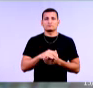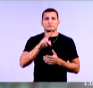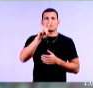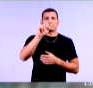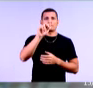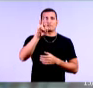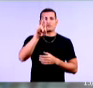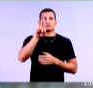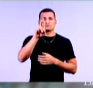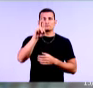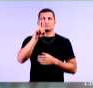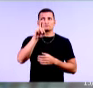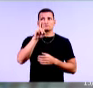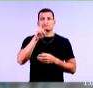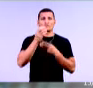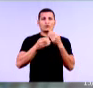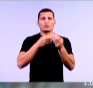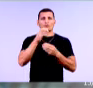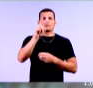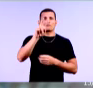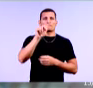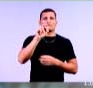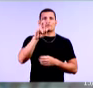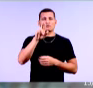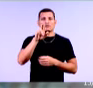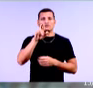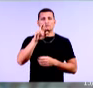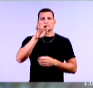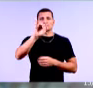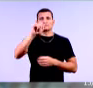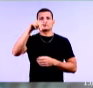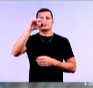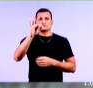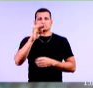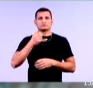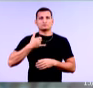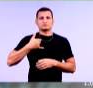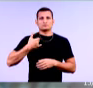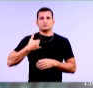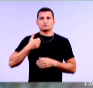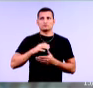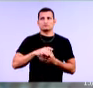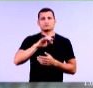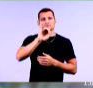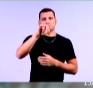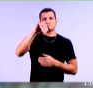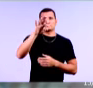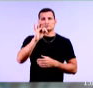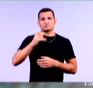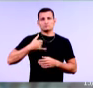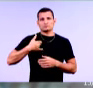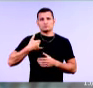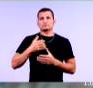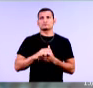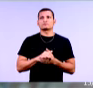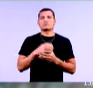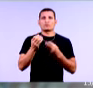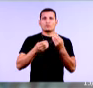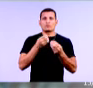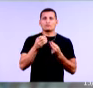Variável, gente. Como é que define uma variável do tipo inteiro chamada idade? Int idade. Como define uma